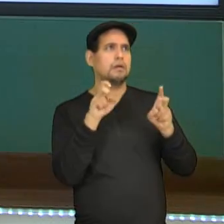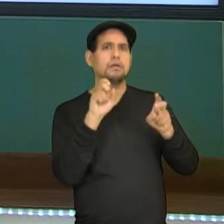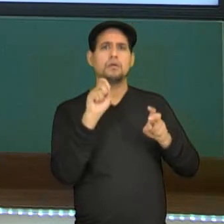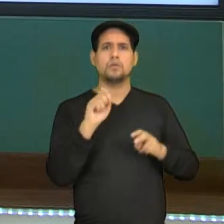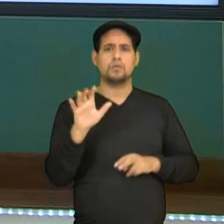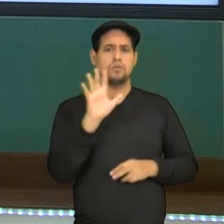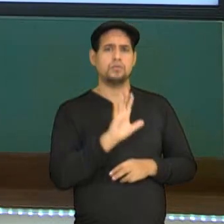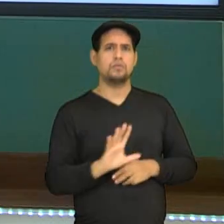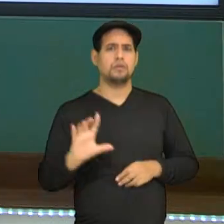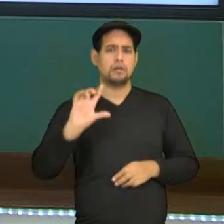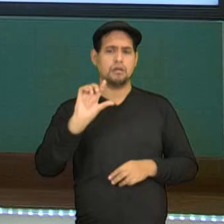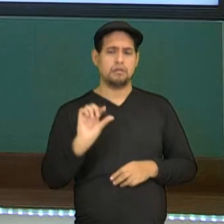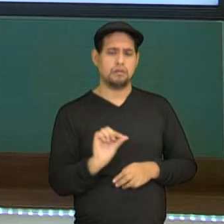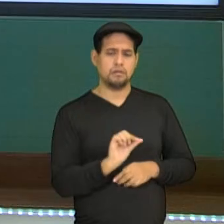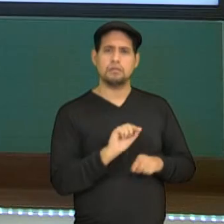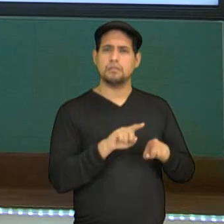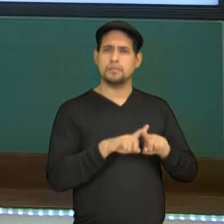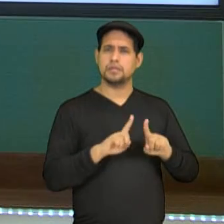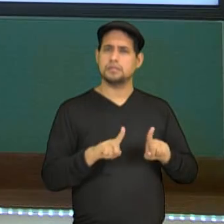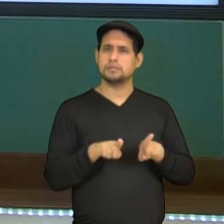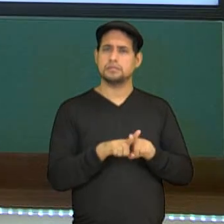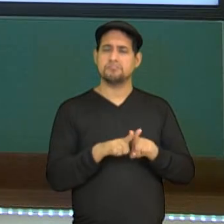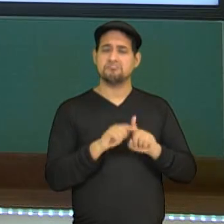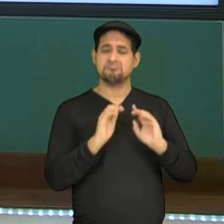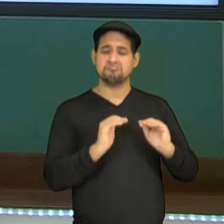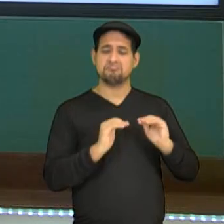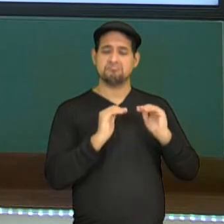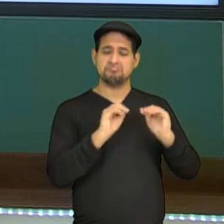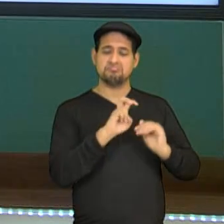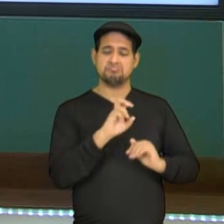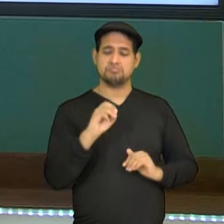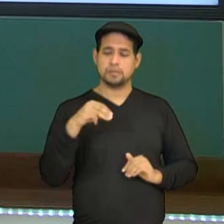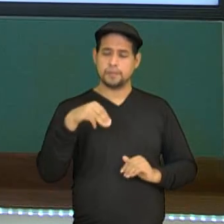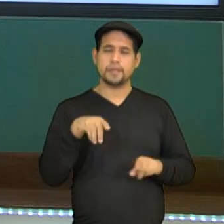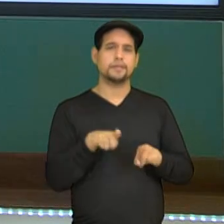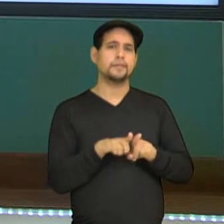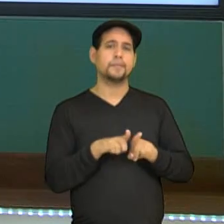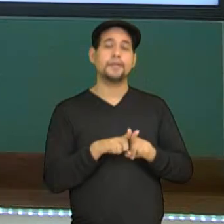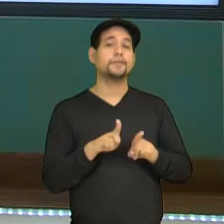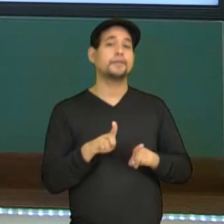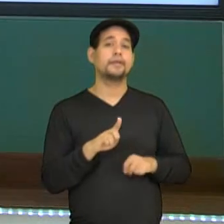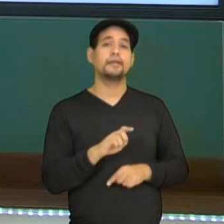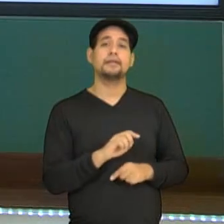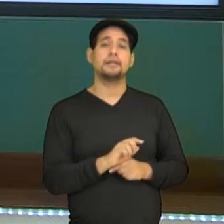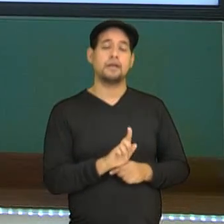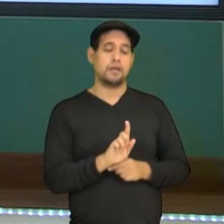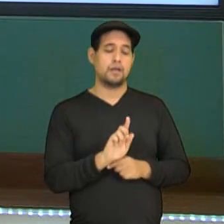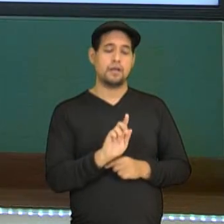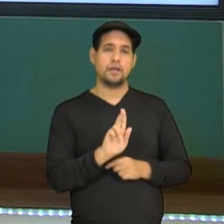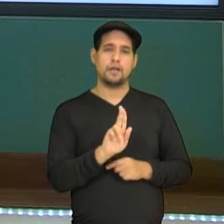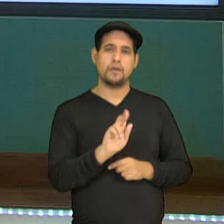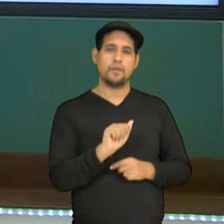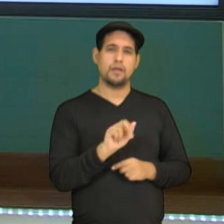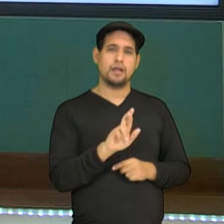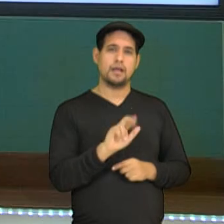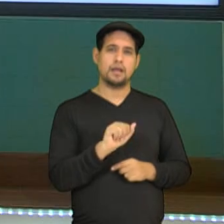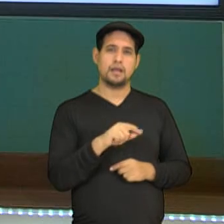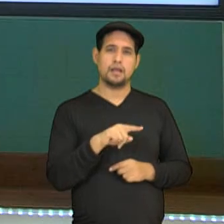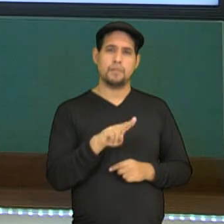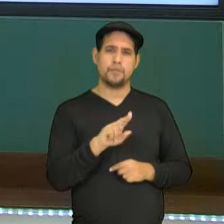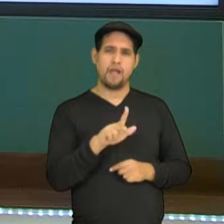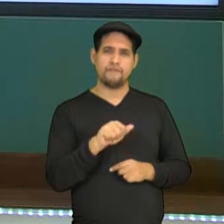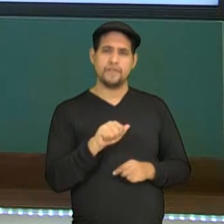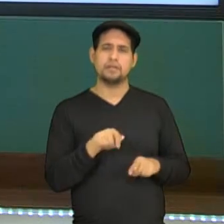região mais baixa, mas ainda em questão acima de 500 metros de Planalto de Guarapuava. O que faz com que a gente também